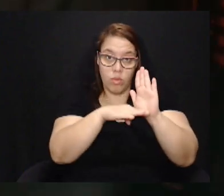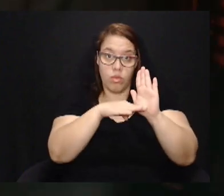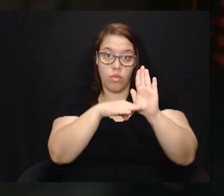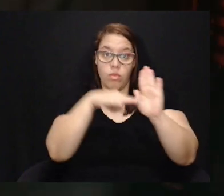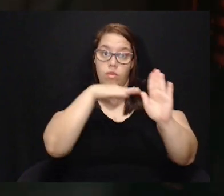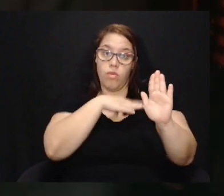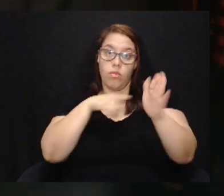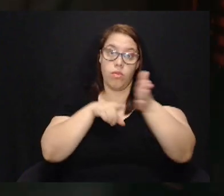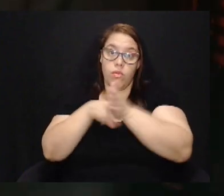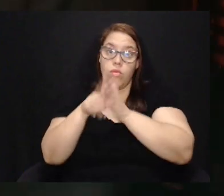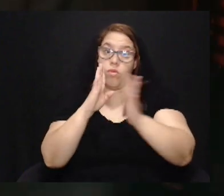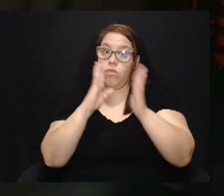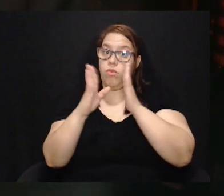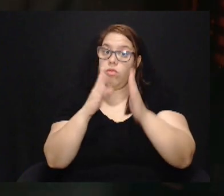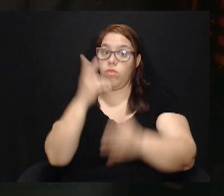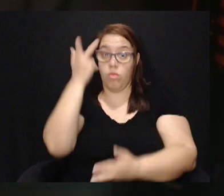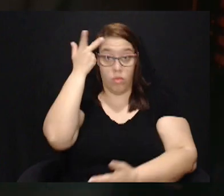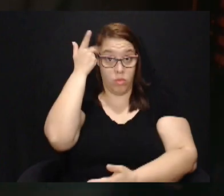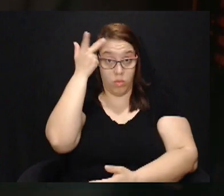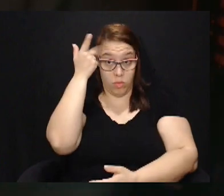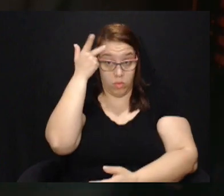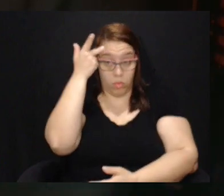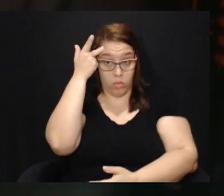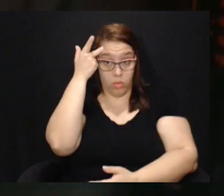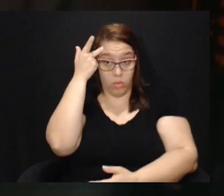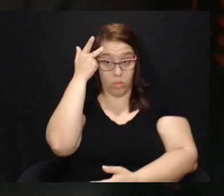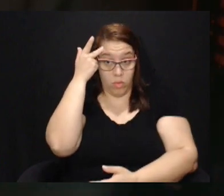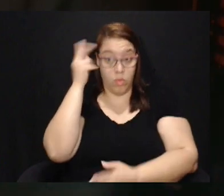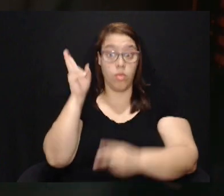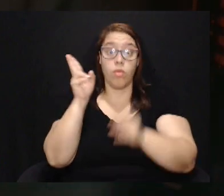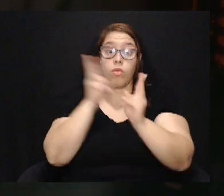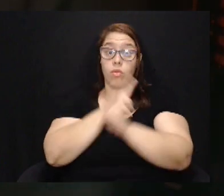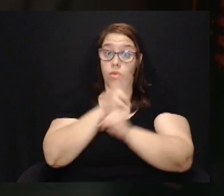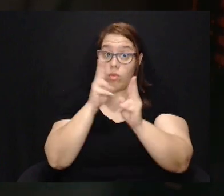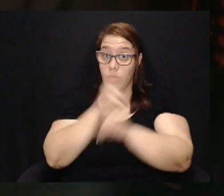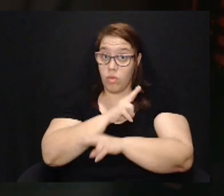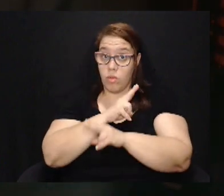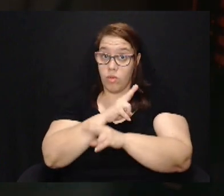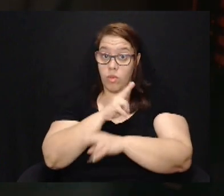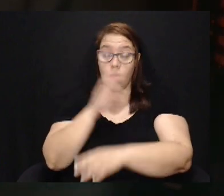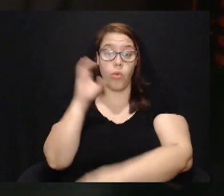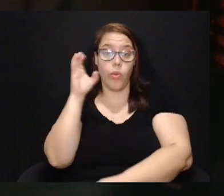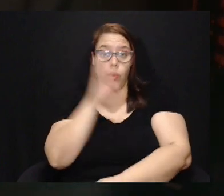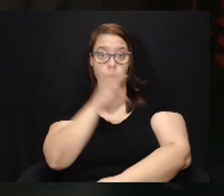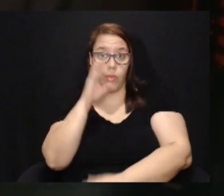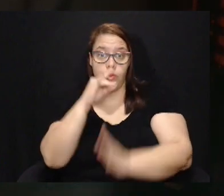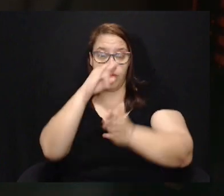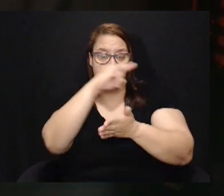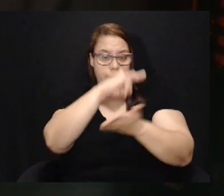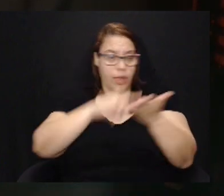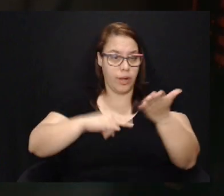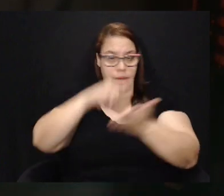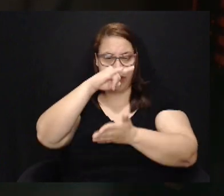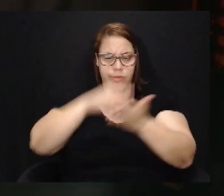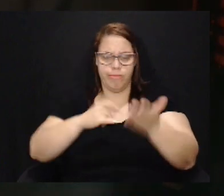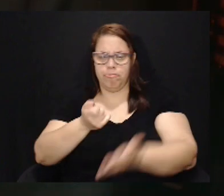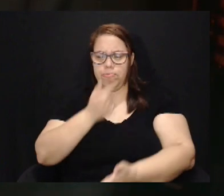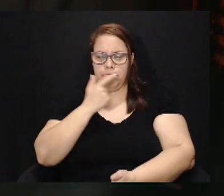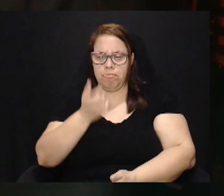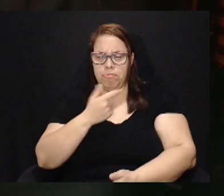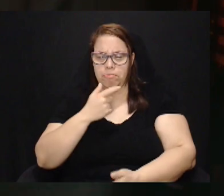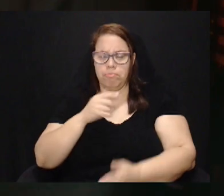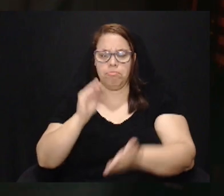para normalização, medidas emergenciais, lista de remédios em falta e também impactos no atendimento,